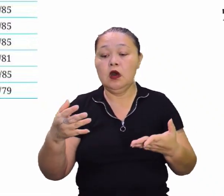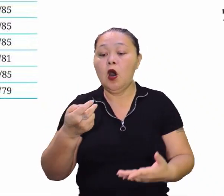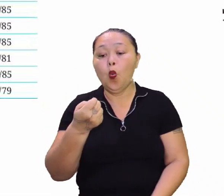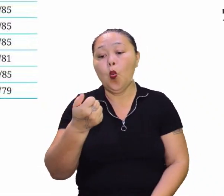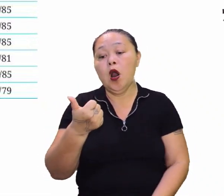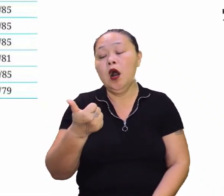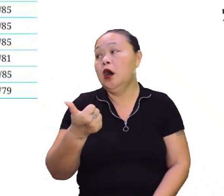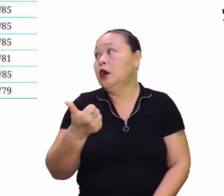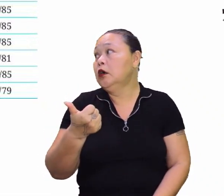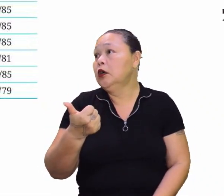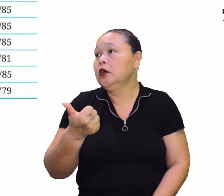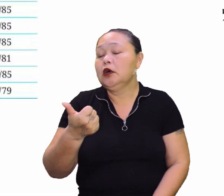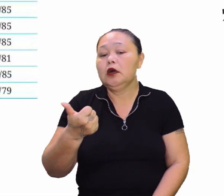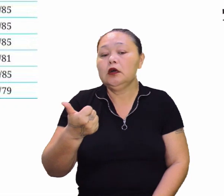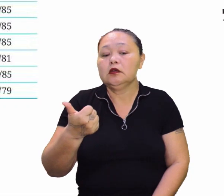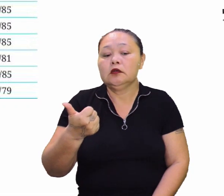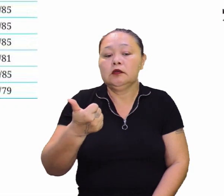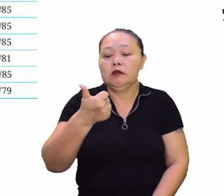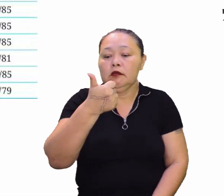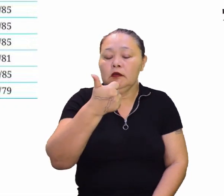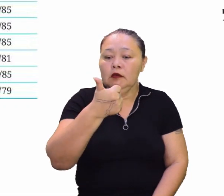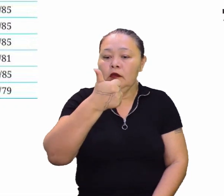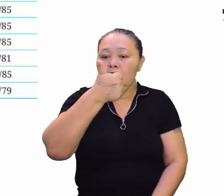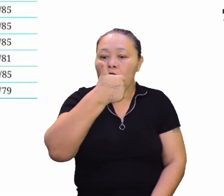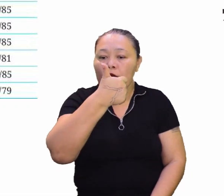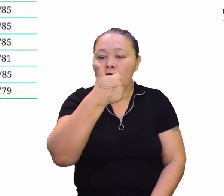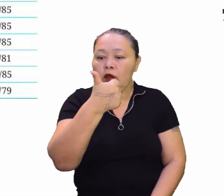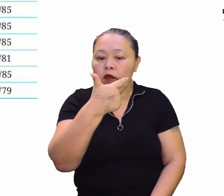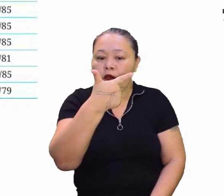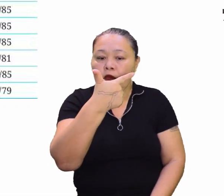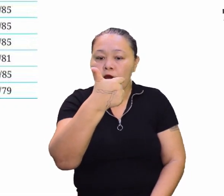quase 210, né? 210